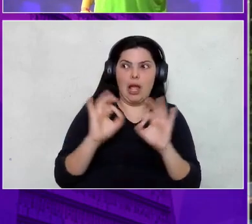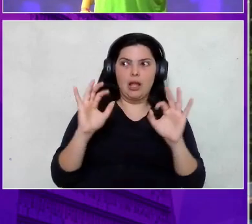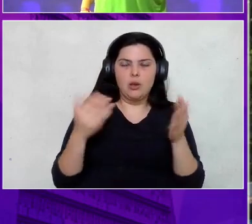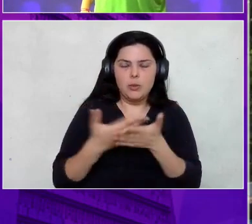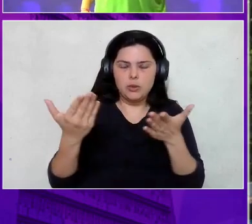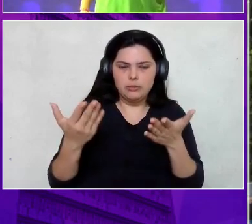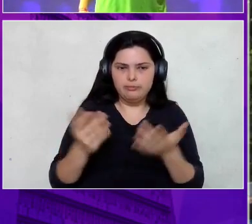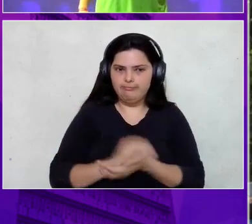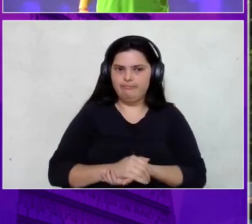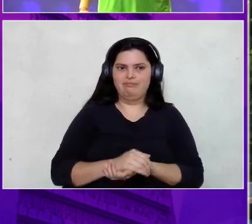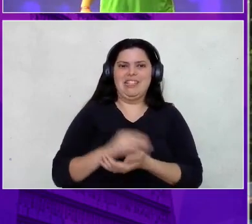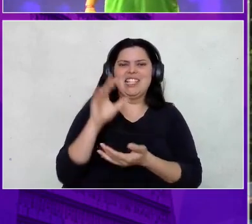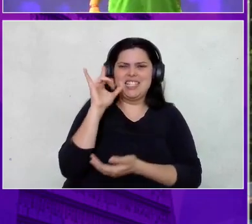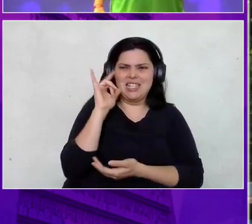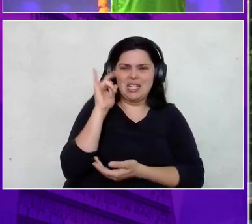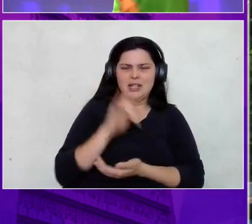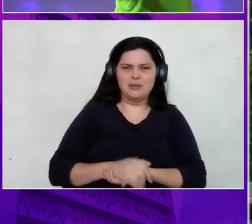Instagram?